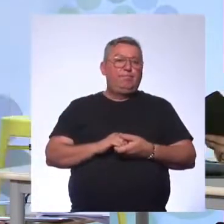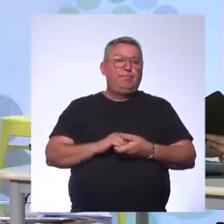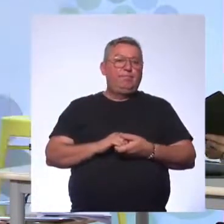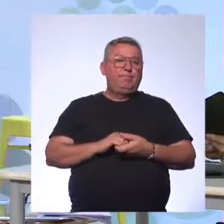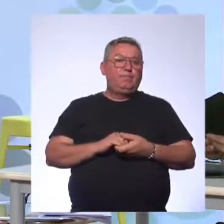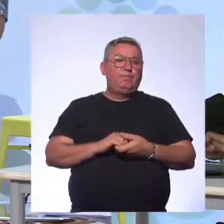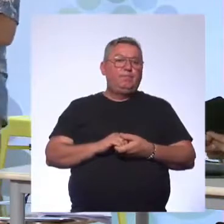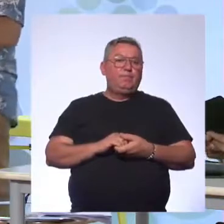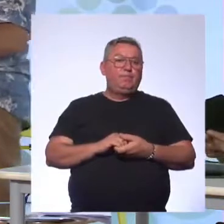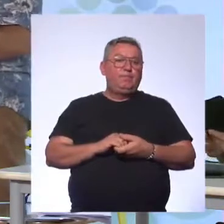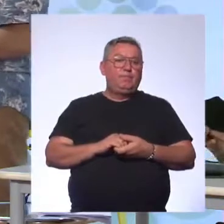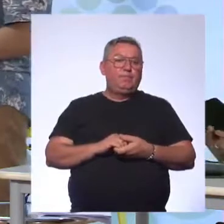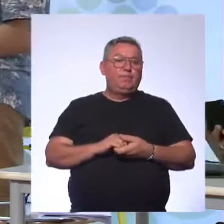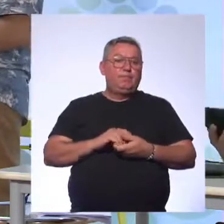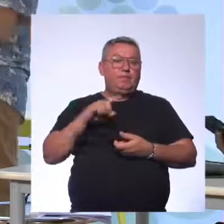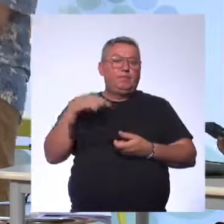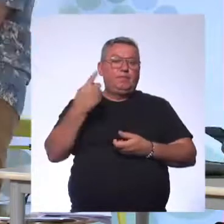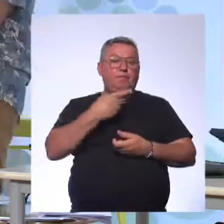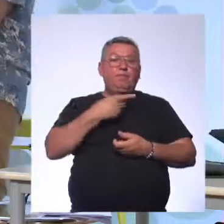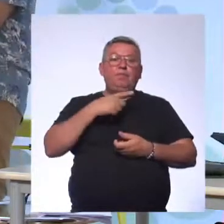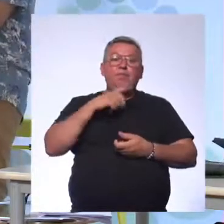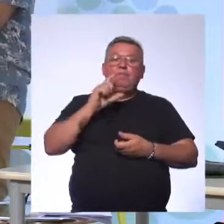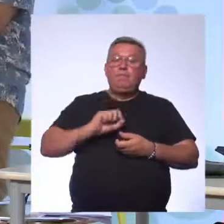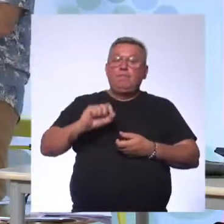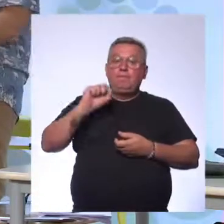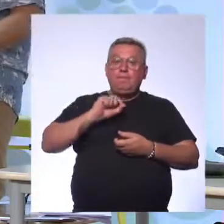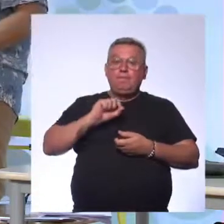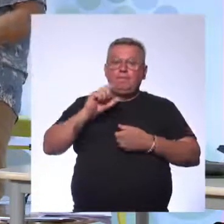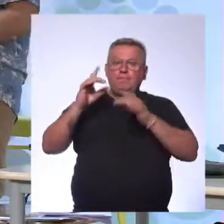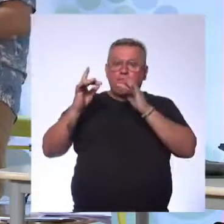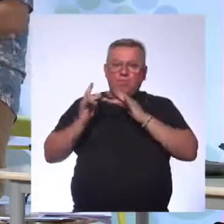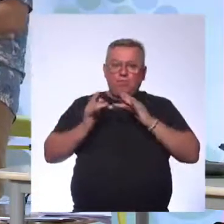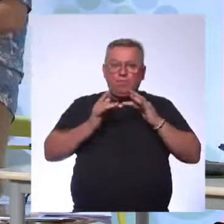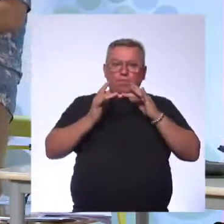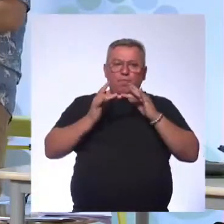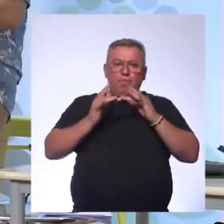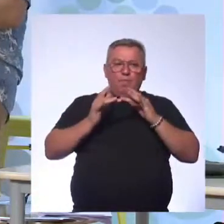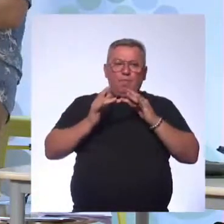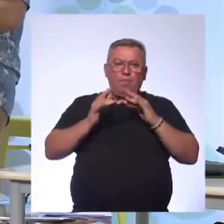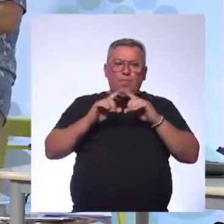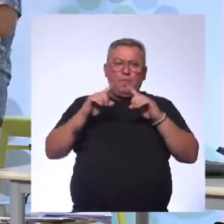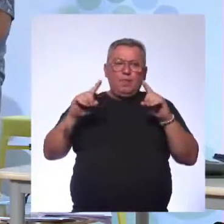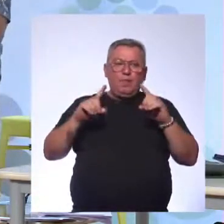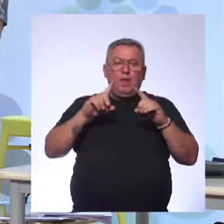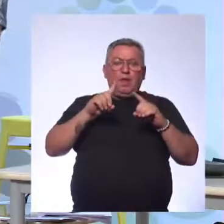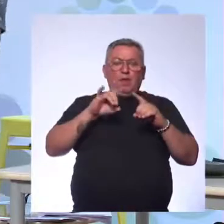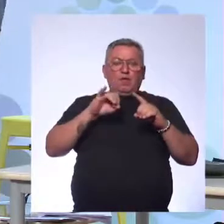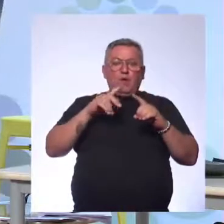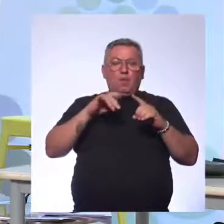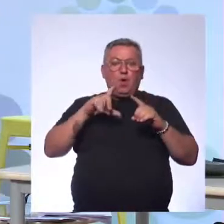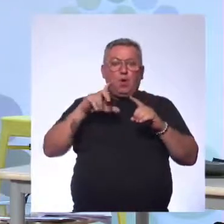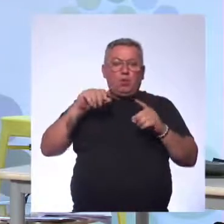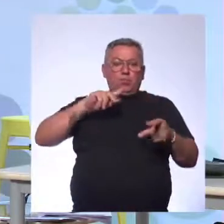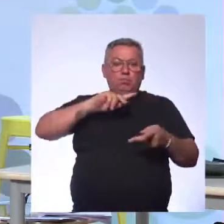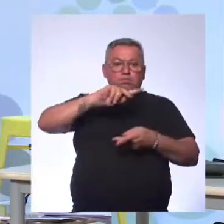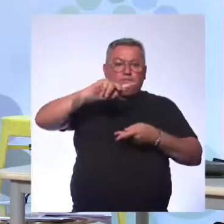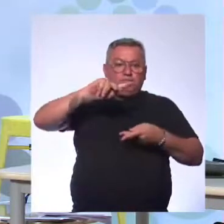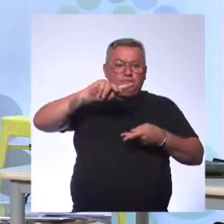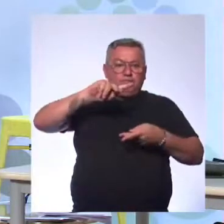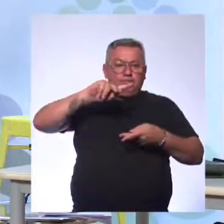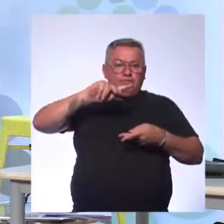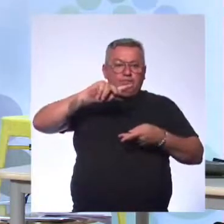Tá certo e aí nós temos aqui as interações ião-dipolo Ok